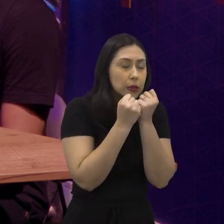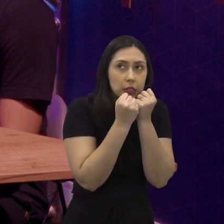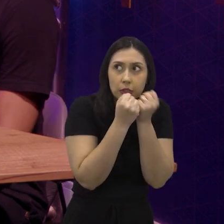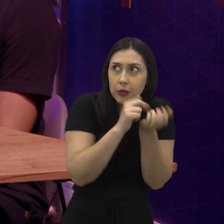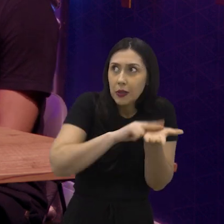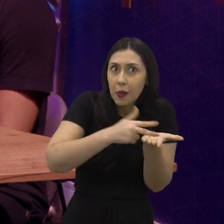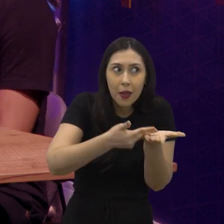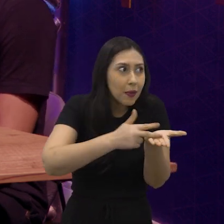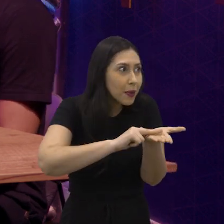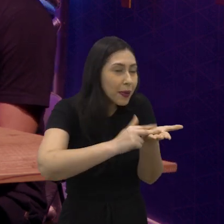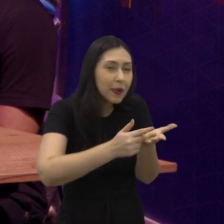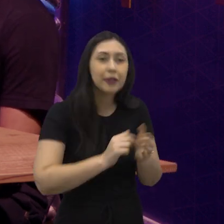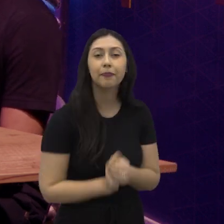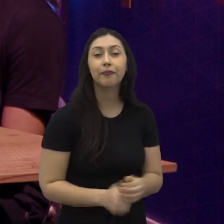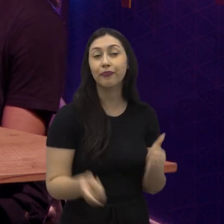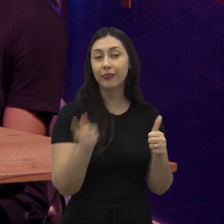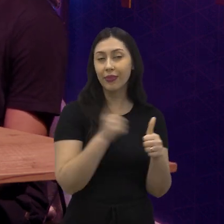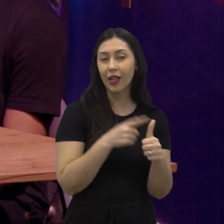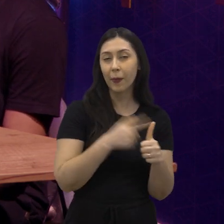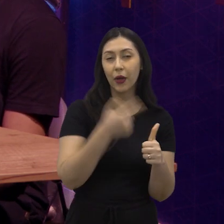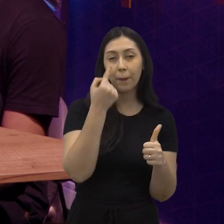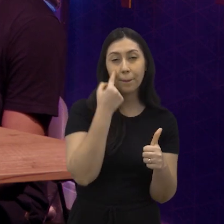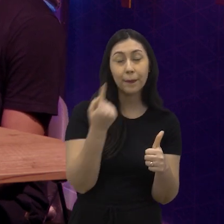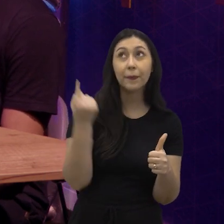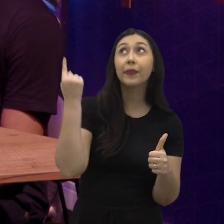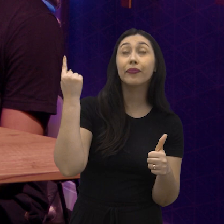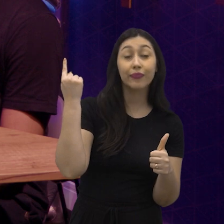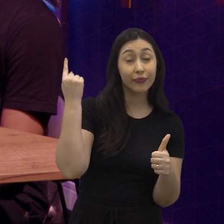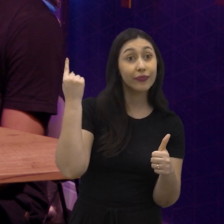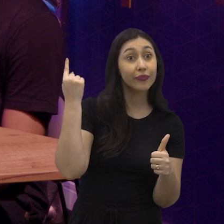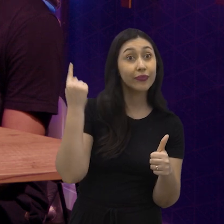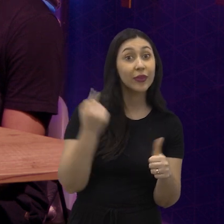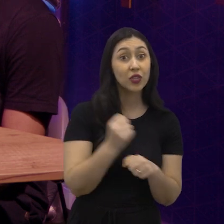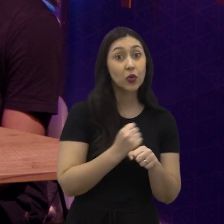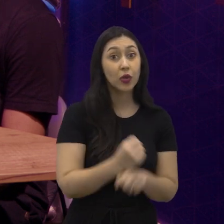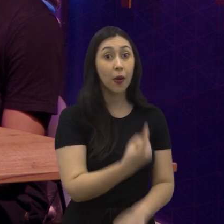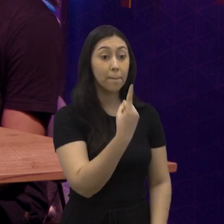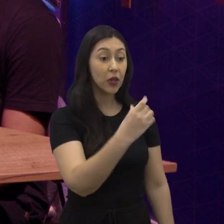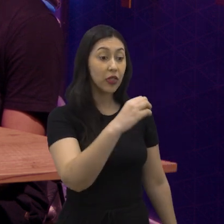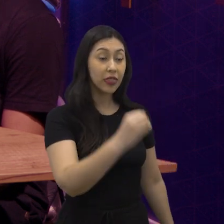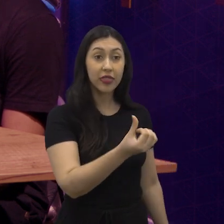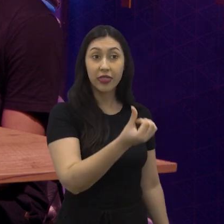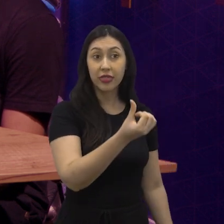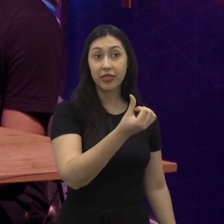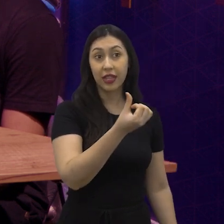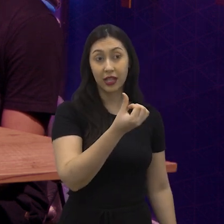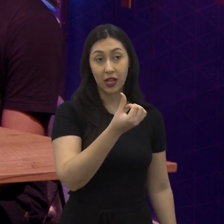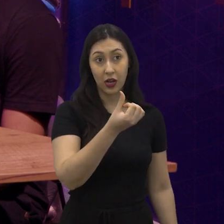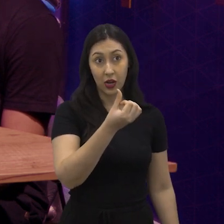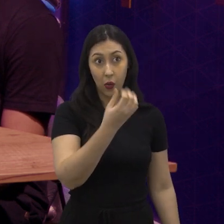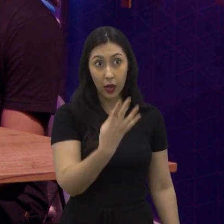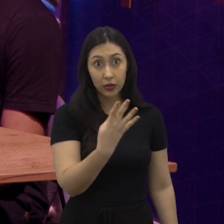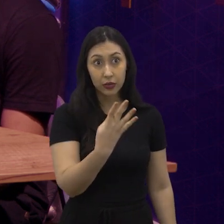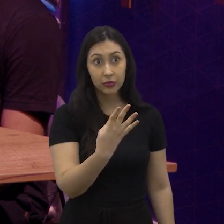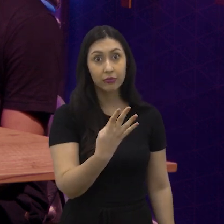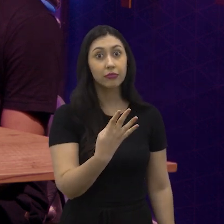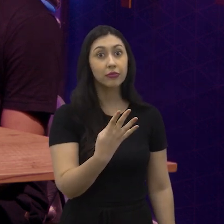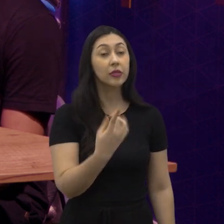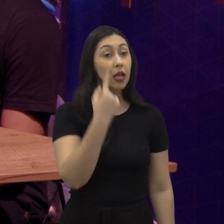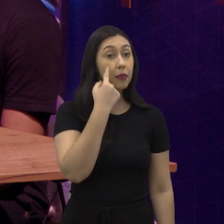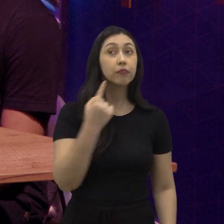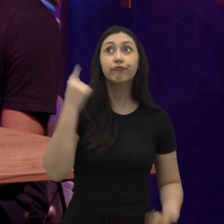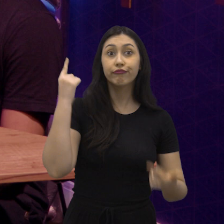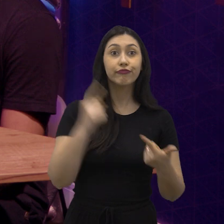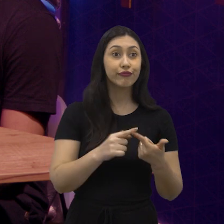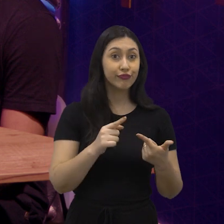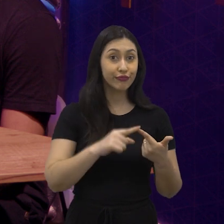conseguirem dormir à noite. Em primeiro lugar, então, A Meia-Noite Levarei Sua Alma, né, de 1964, um clássico do Zé do Caixão. Quero citar aqui também